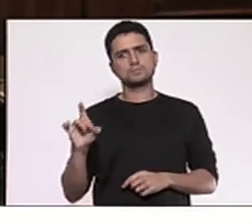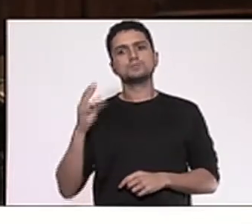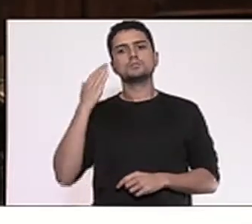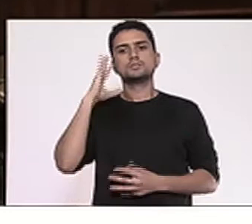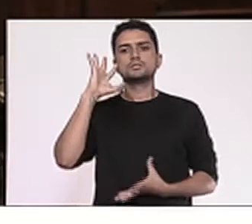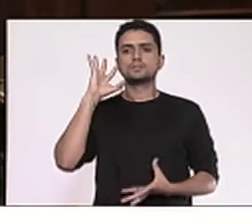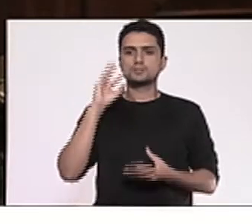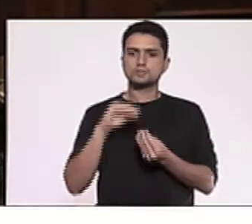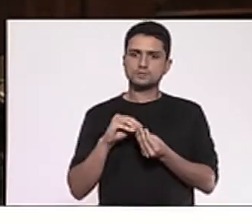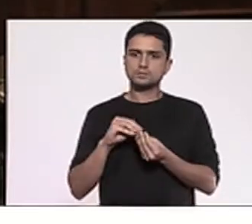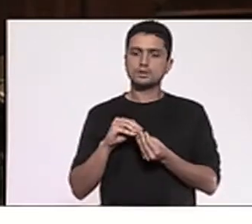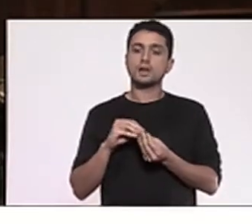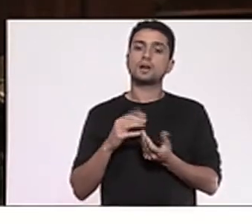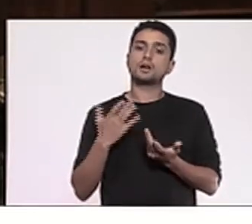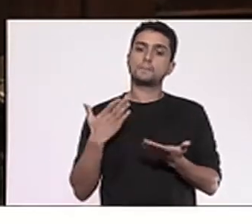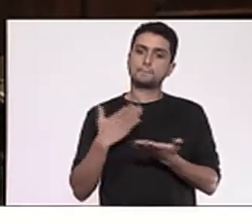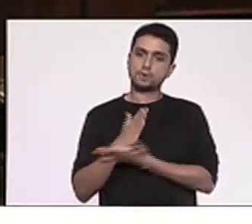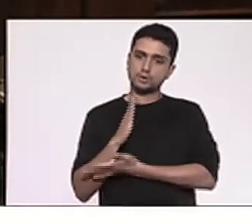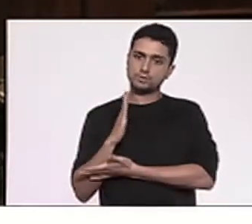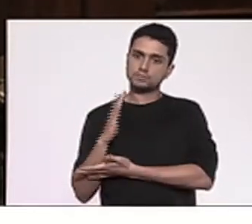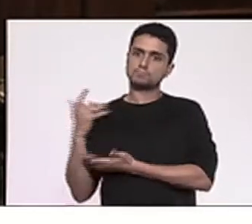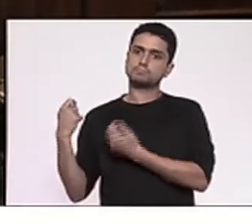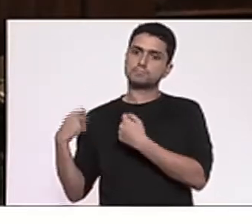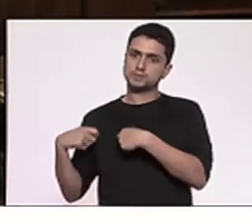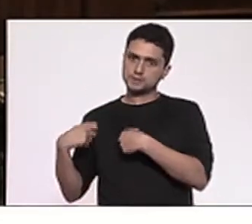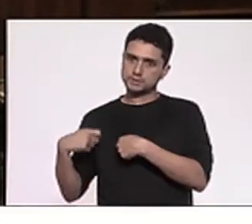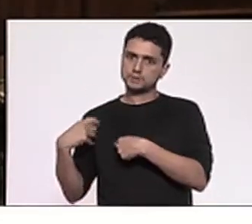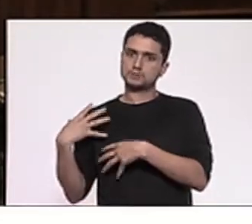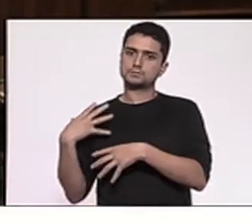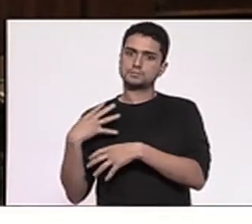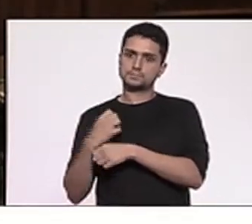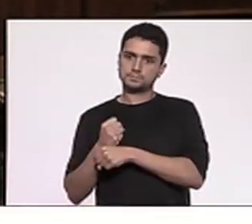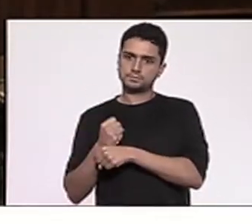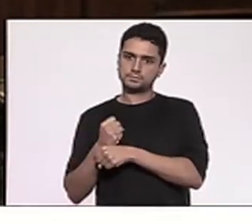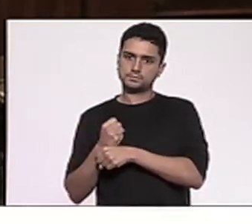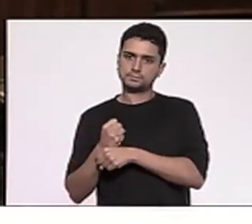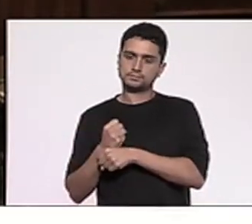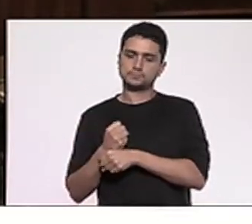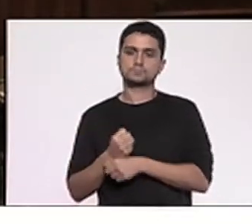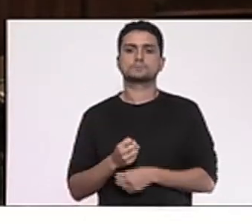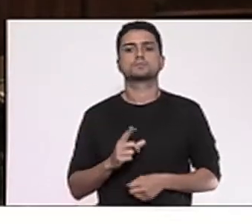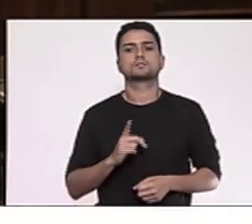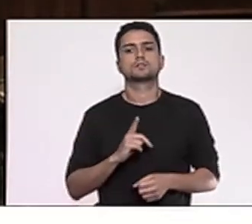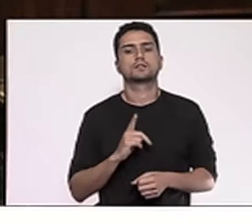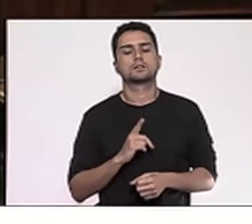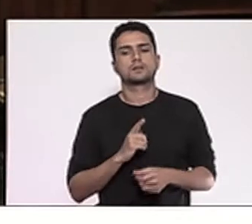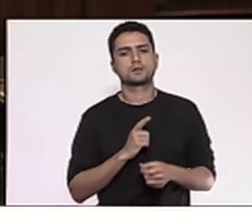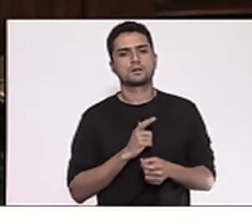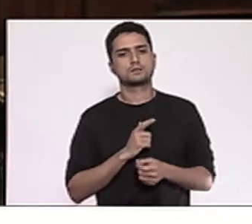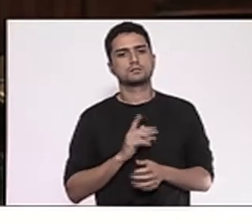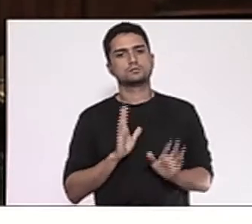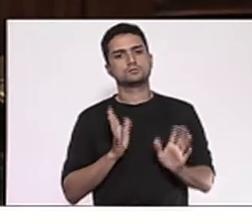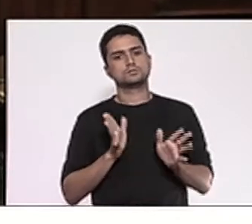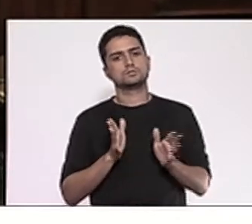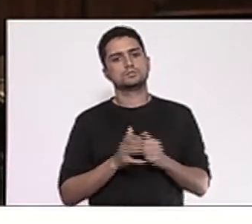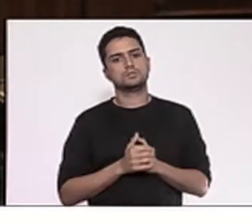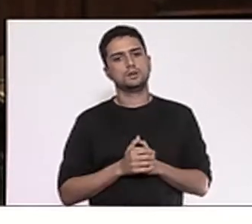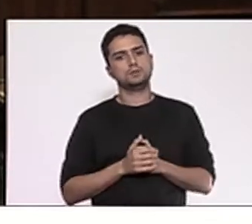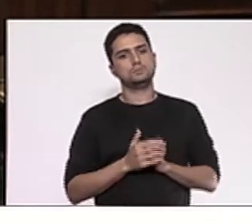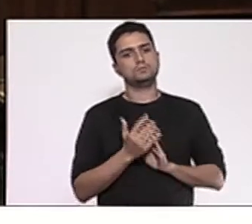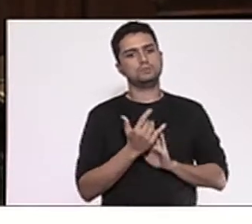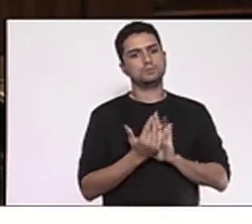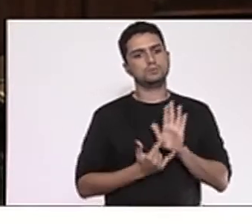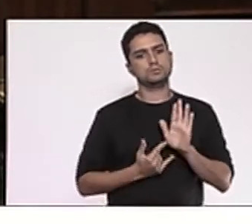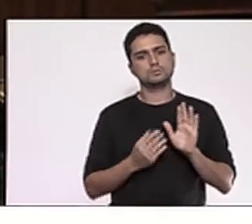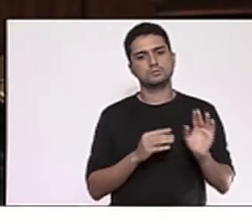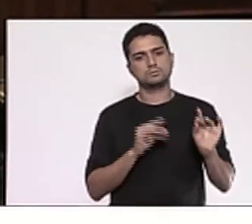devem aprovar essas contas, e faremos ainda o debate quando essa matéria estiver em plenário, mas eu quero explorar aqui, presidente